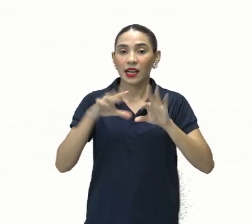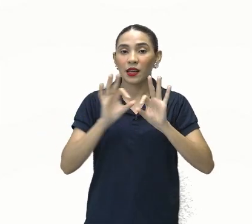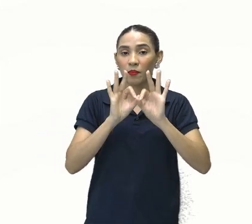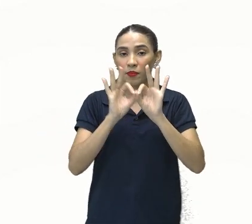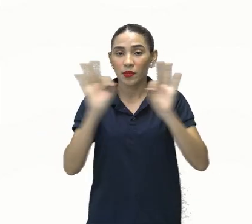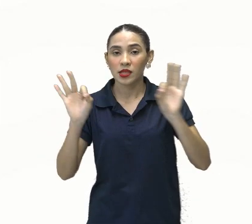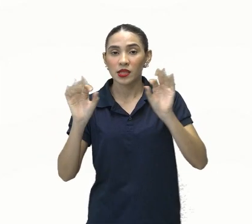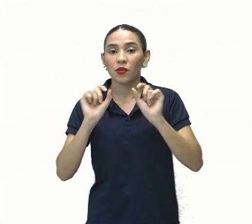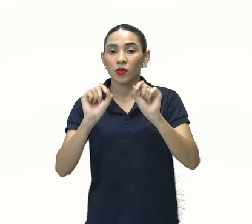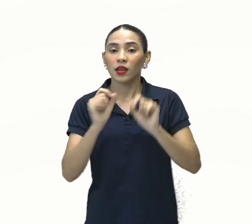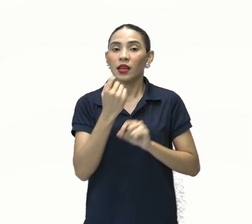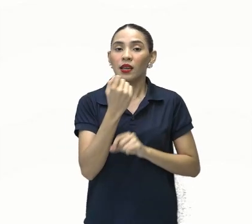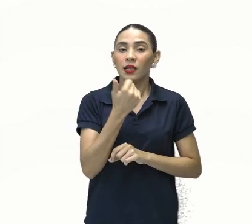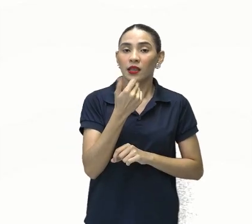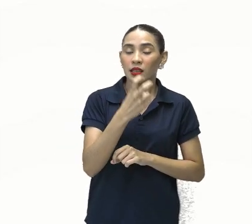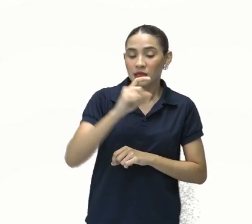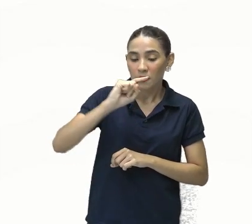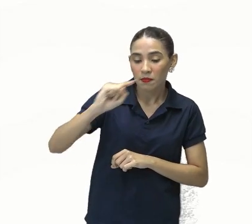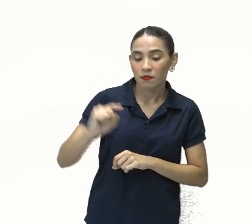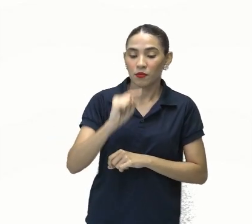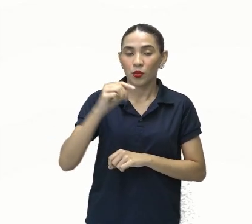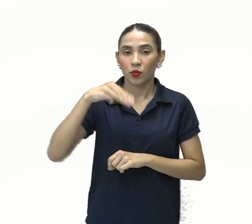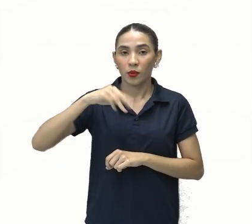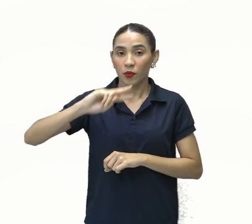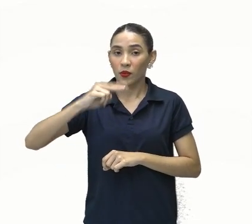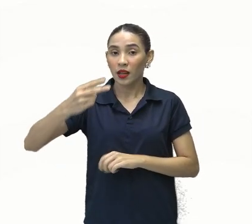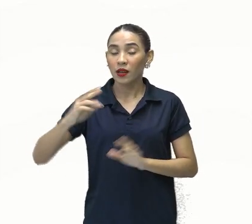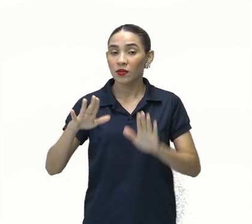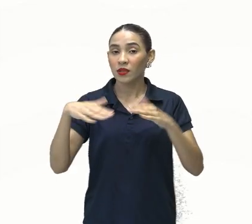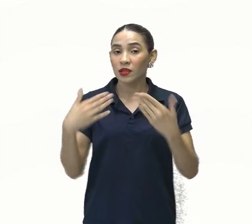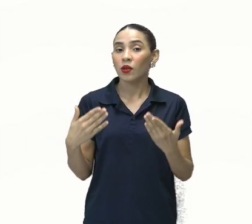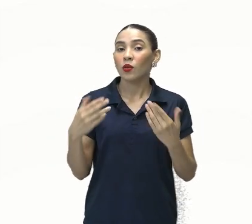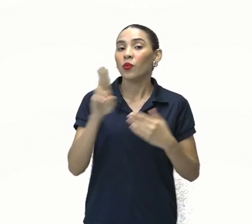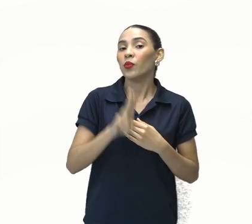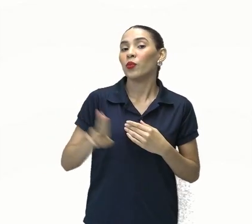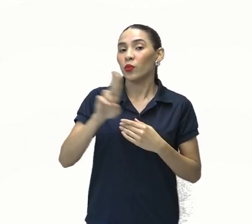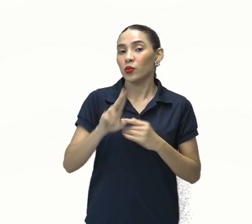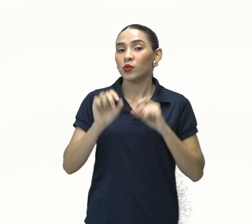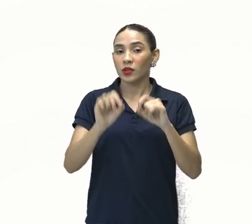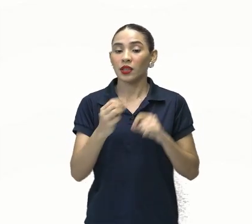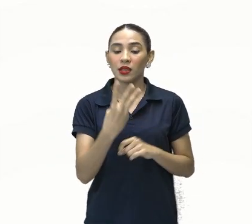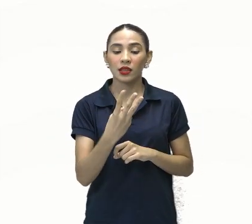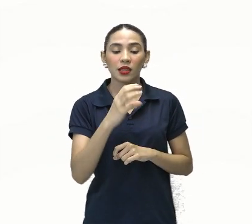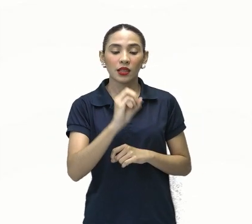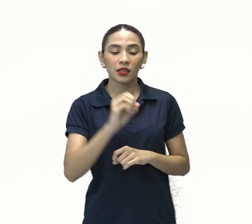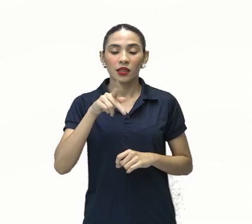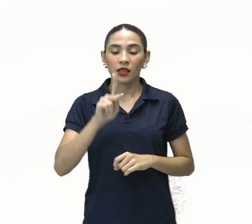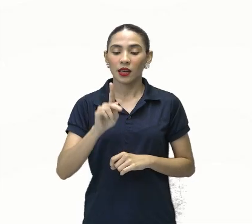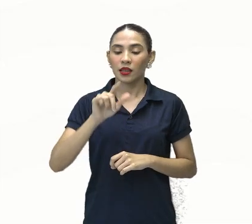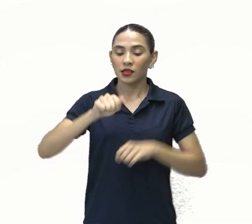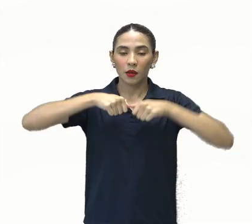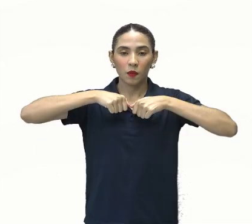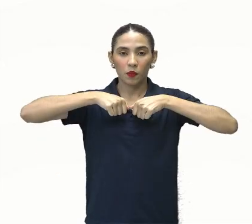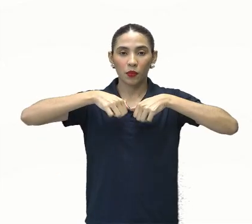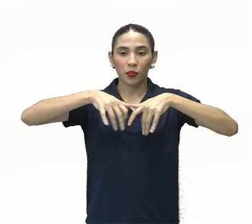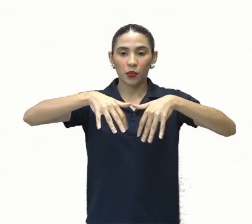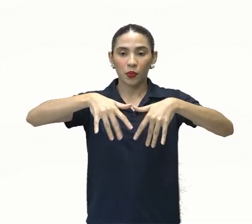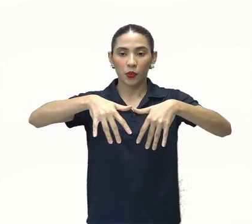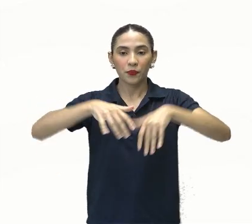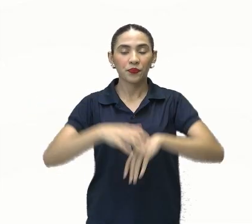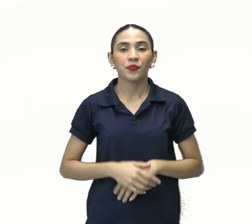de 15.000 metros quadrados. Para isso, eu utilizo 30 quilos de